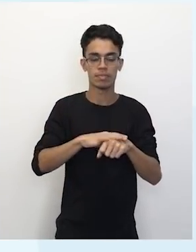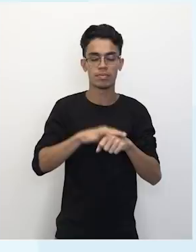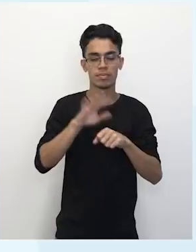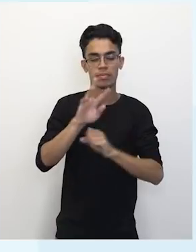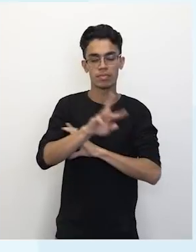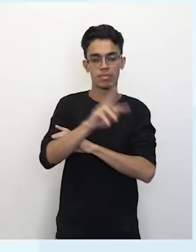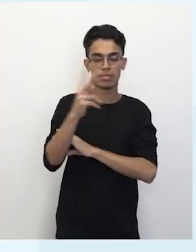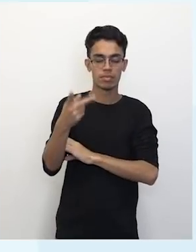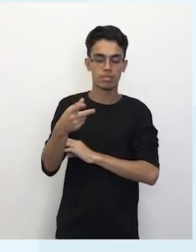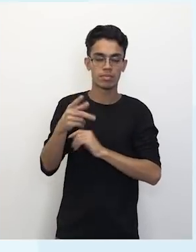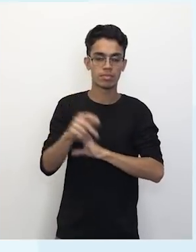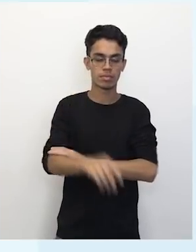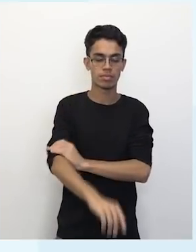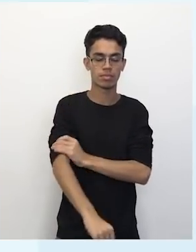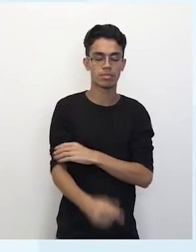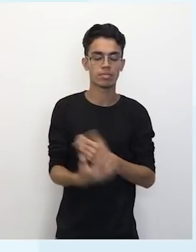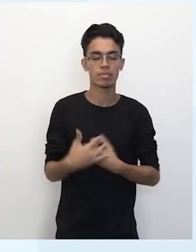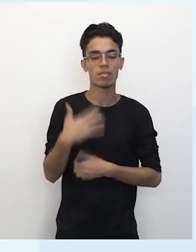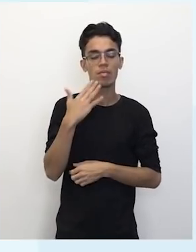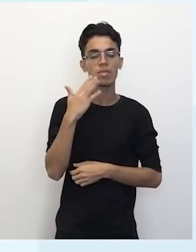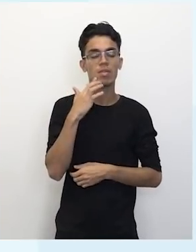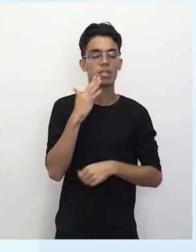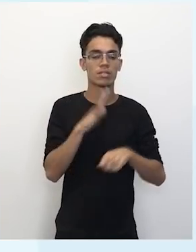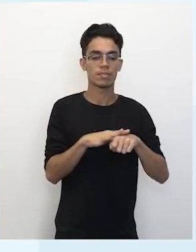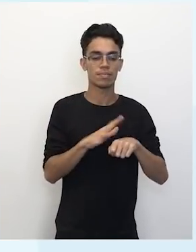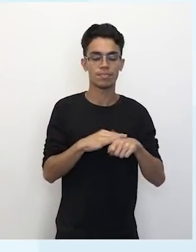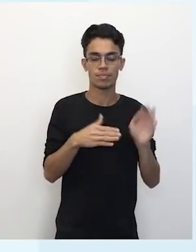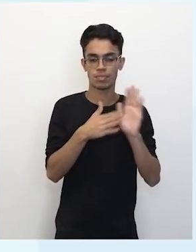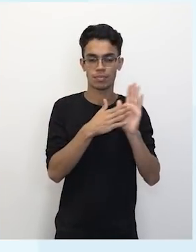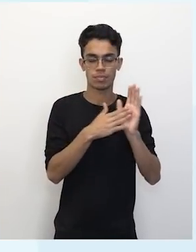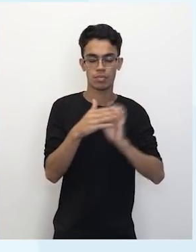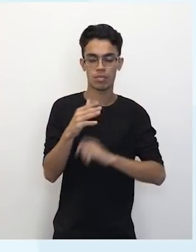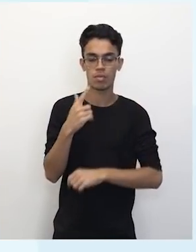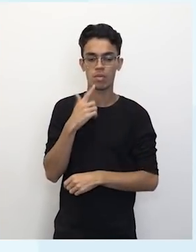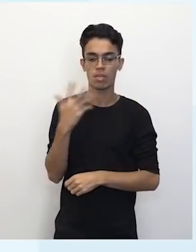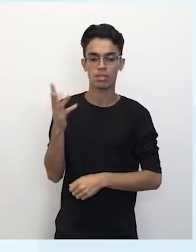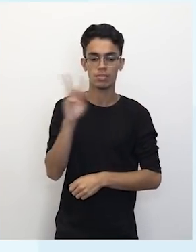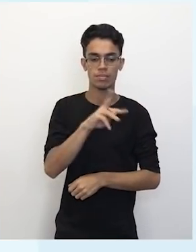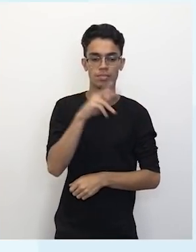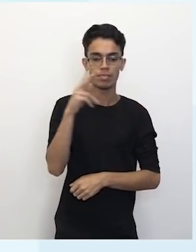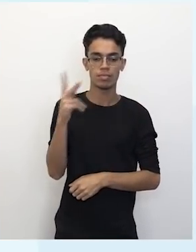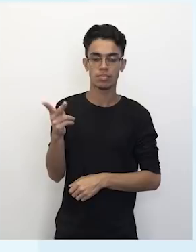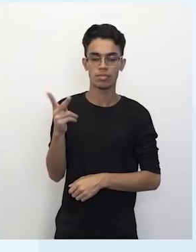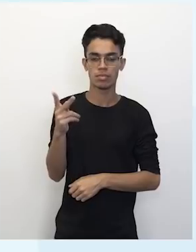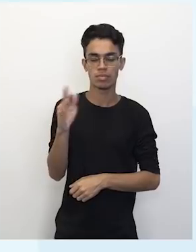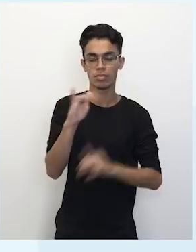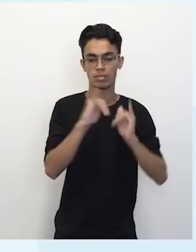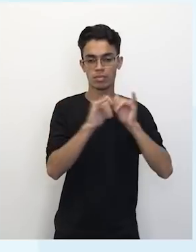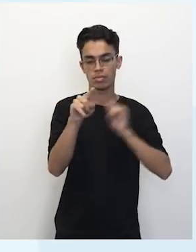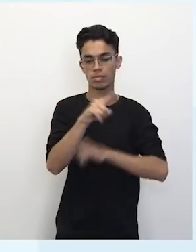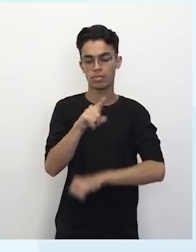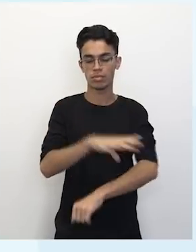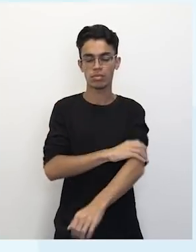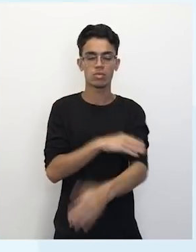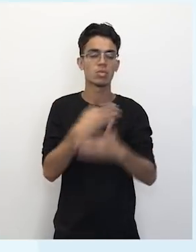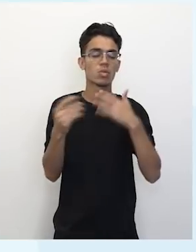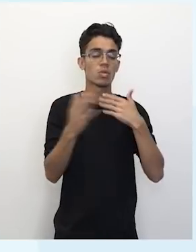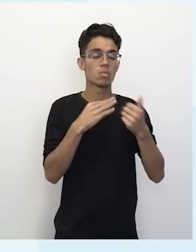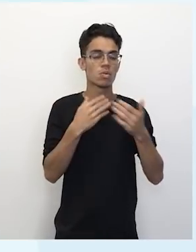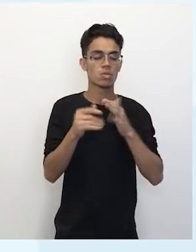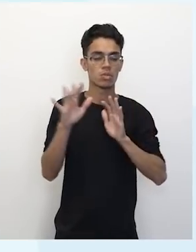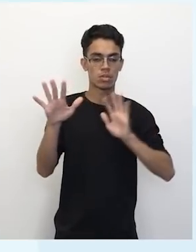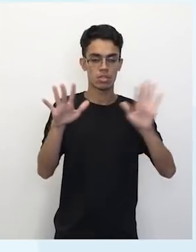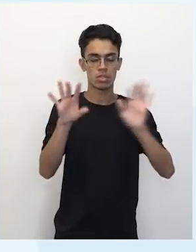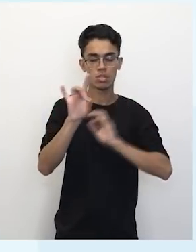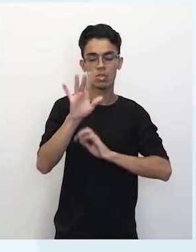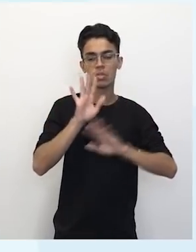desce igual, vai ficar... Olha o que eu fiz. Eu fiz essa de propósito, ó. Eu passei para o outro lado para dizer para vocês que não importa o lado. Vocês só tem que